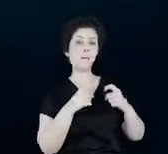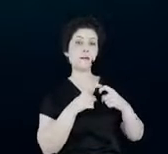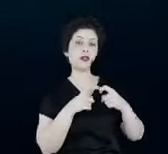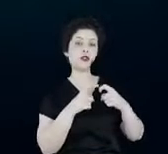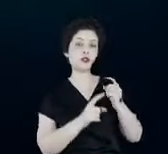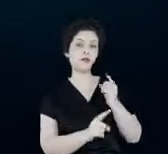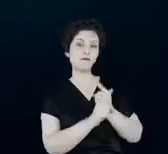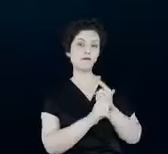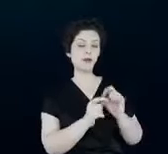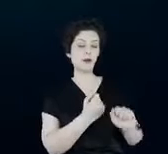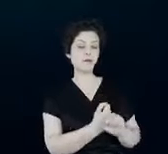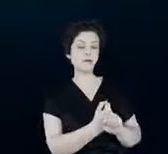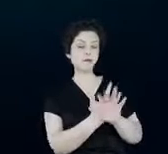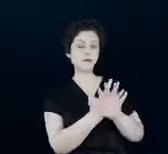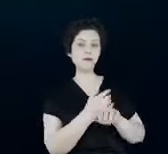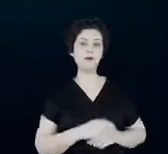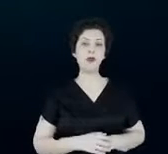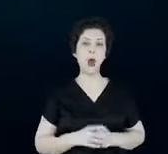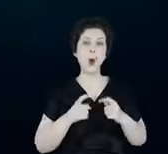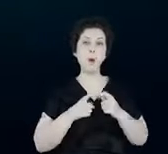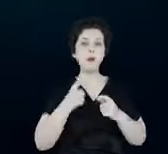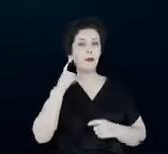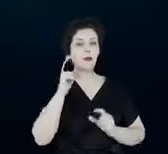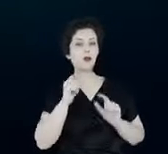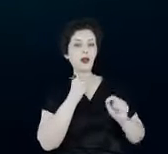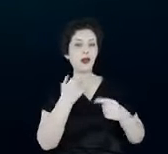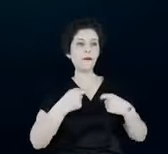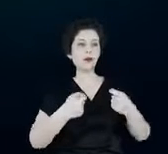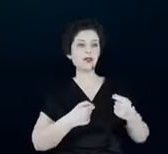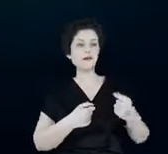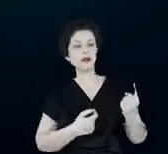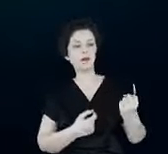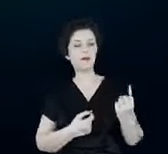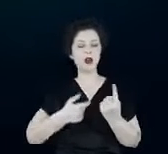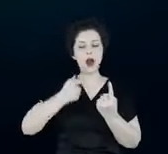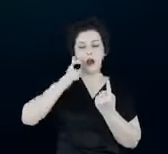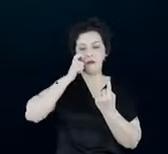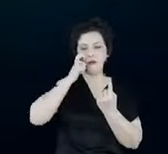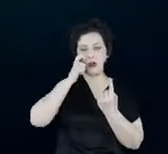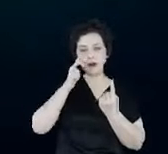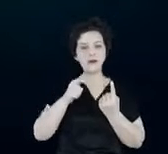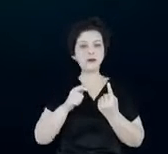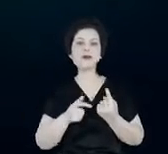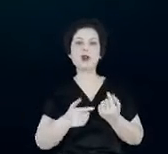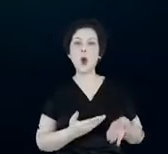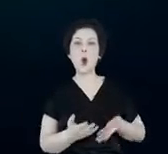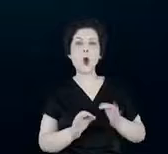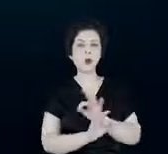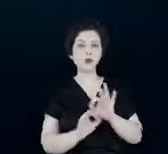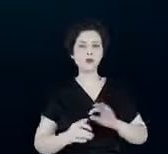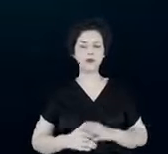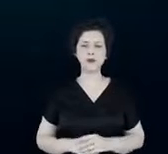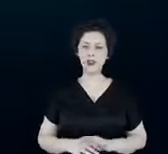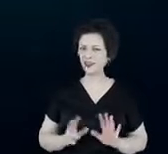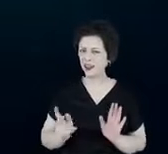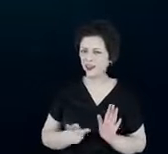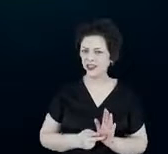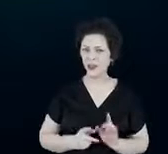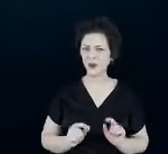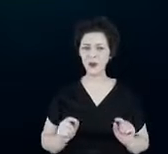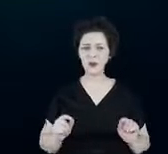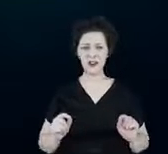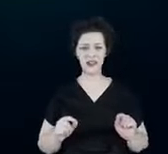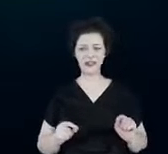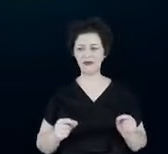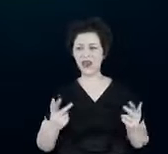porque telemedicina o médico achava que ele só vai receber o paciente ao vivo para dar um ótimo é mas a verdade ao vivo como foi a